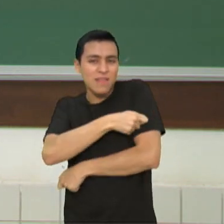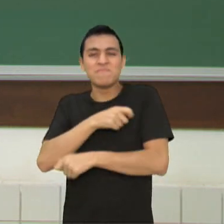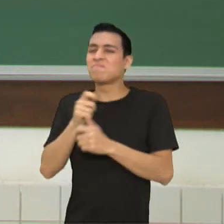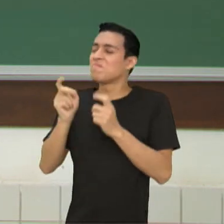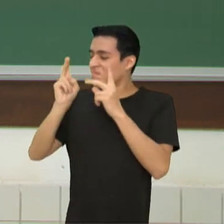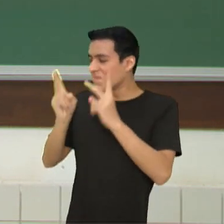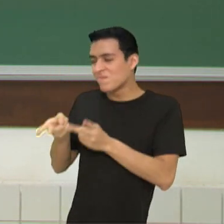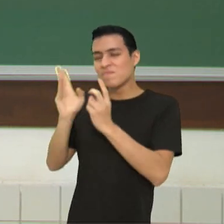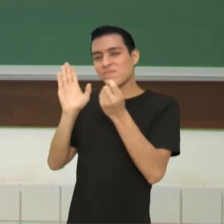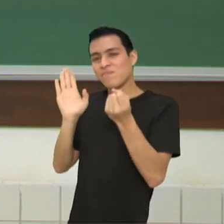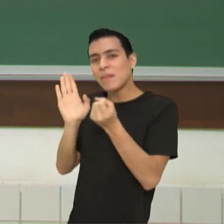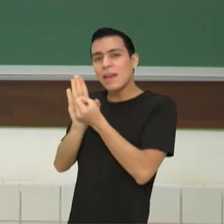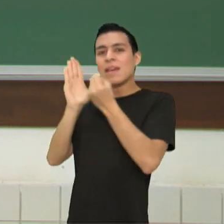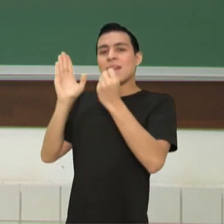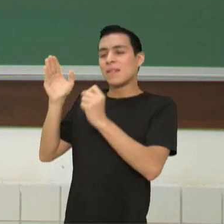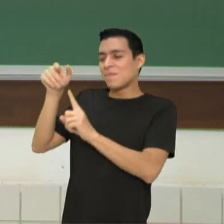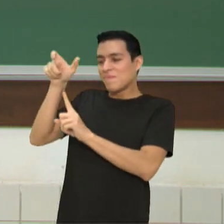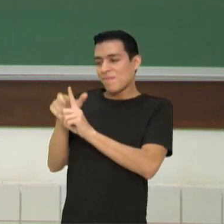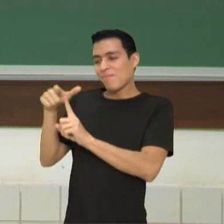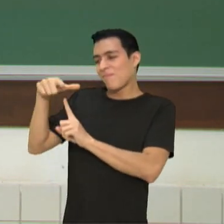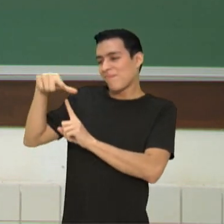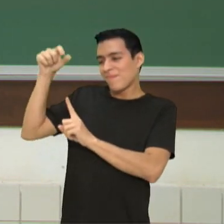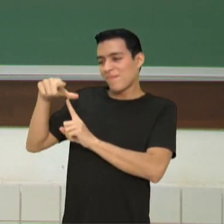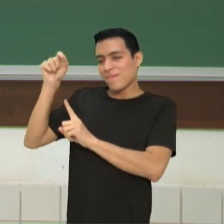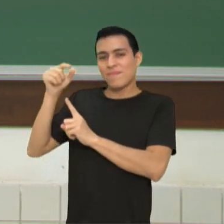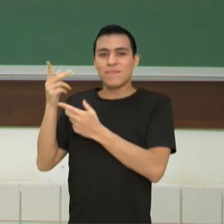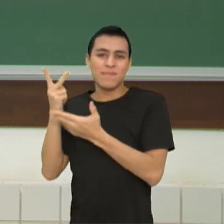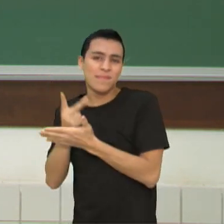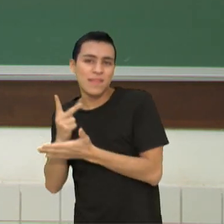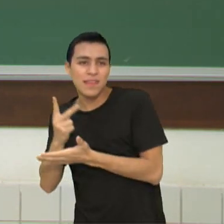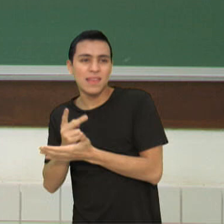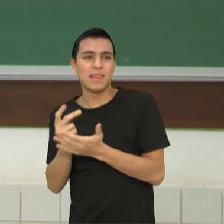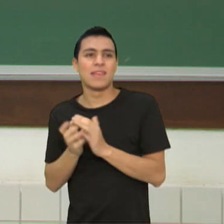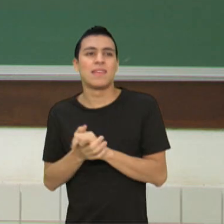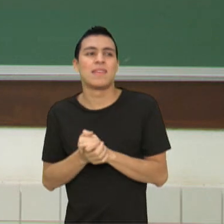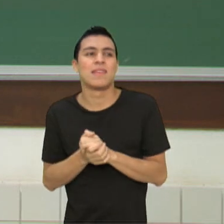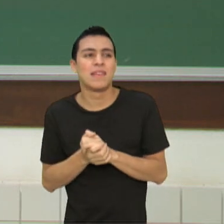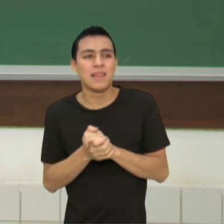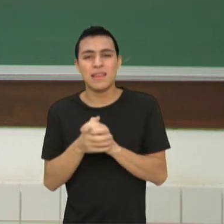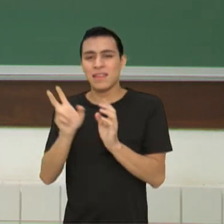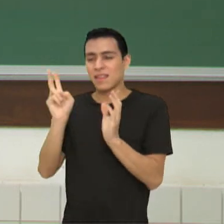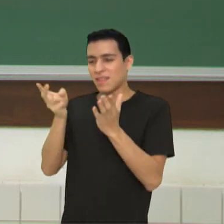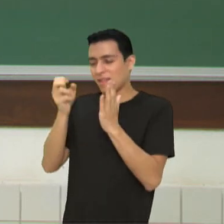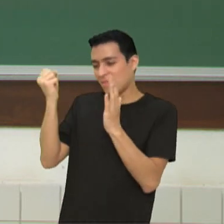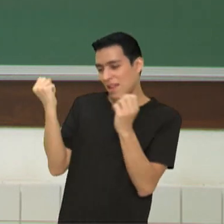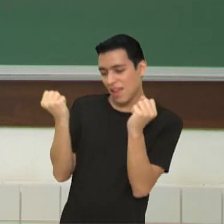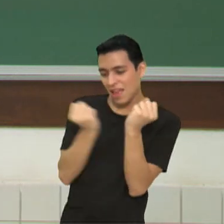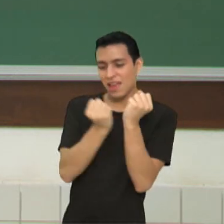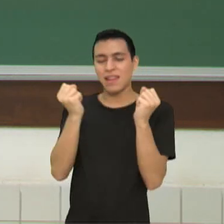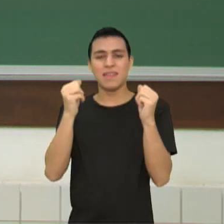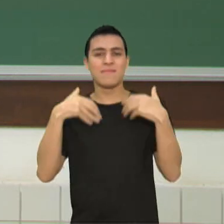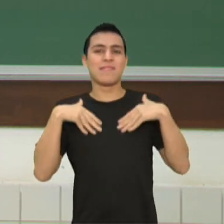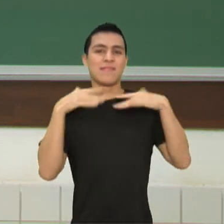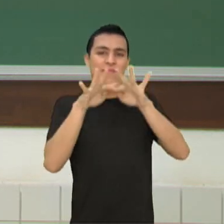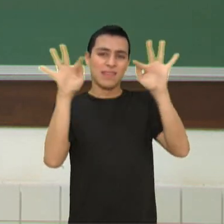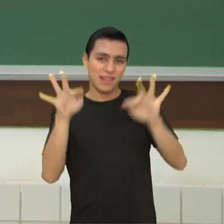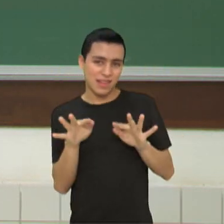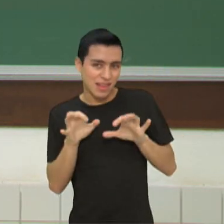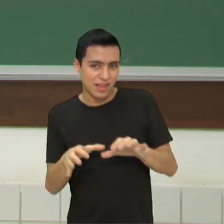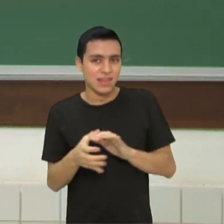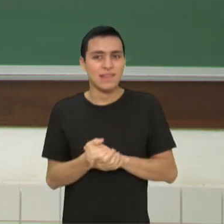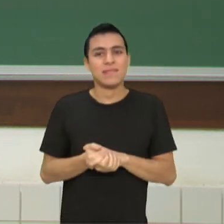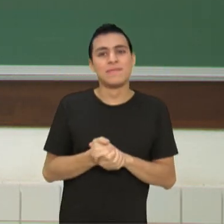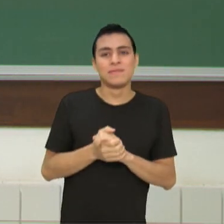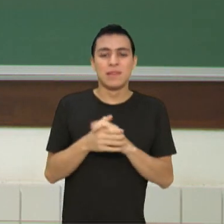Mas não, mantiveram o personagem aí. O pessoal vai na unidade de saúde, recebe vacina, ganha o carimbo, sai todo feliz